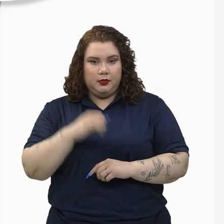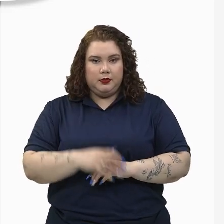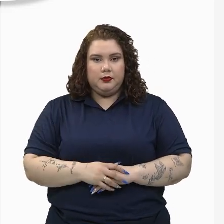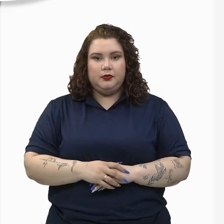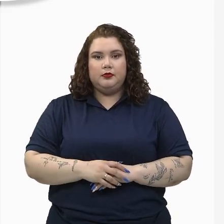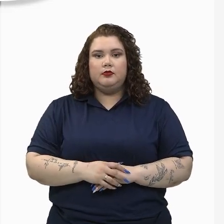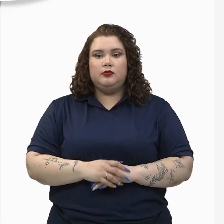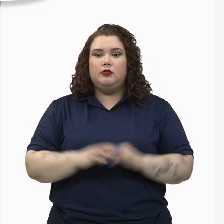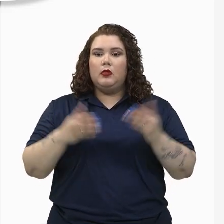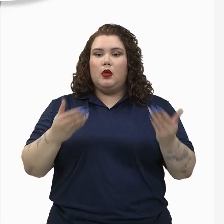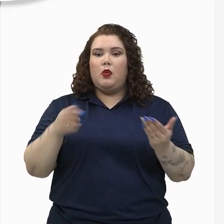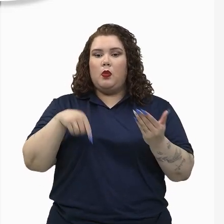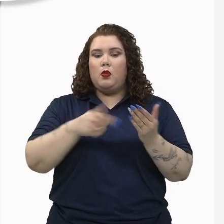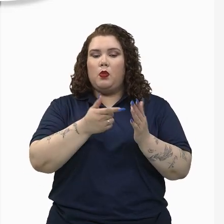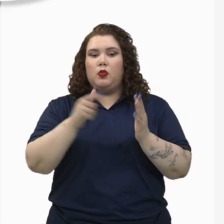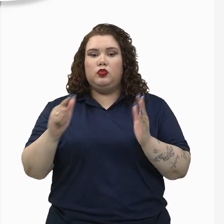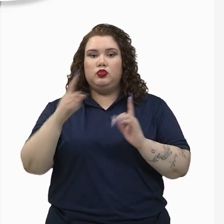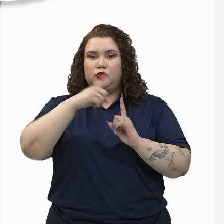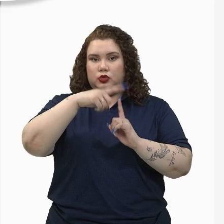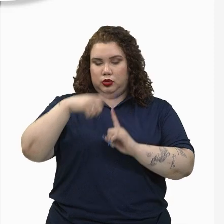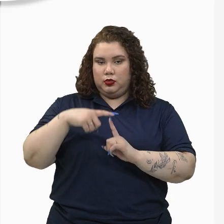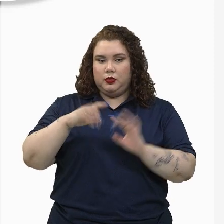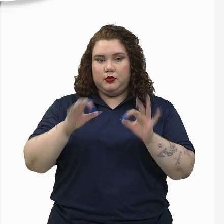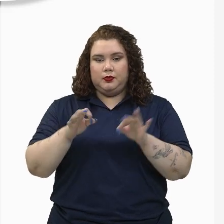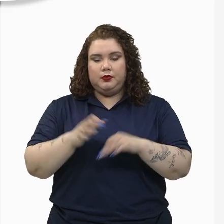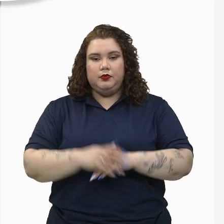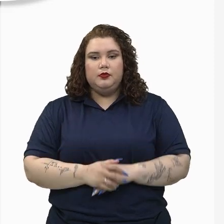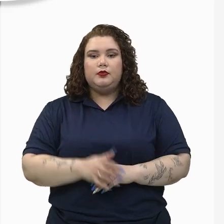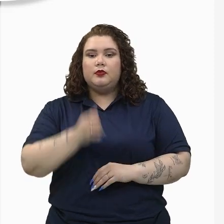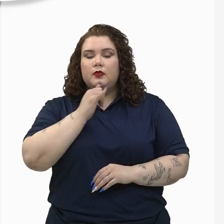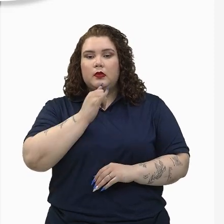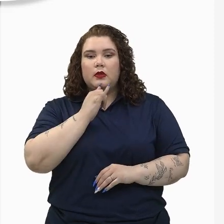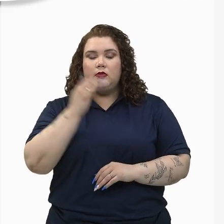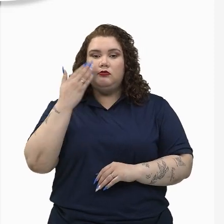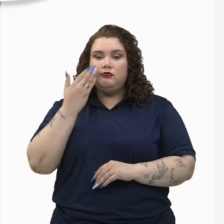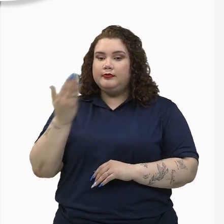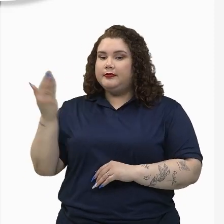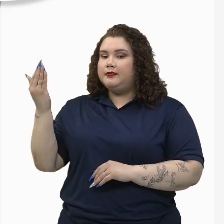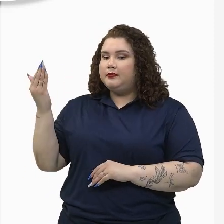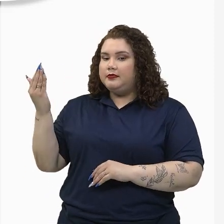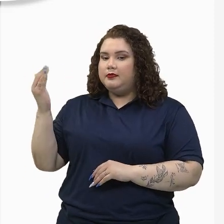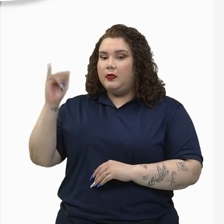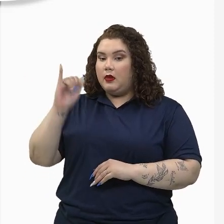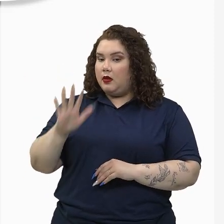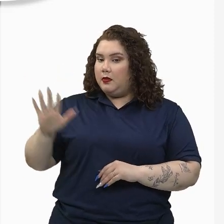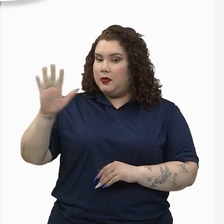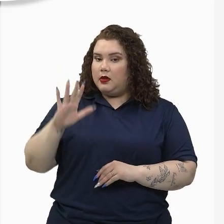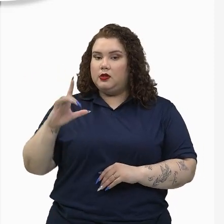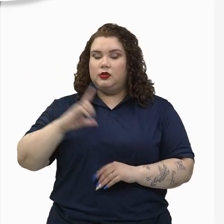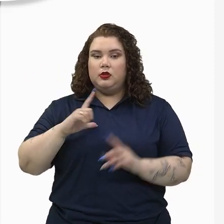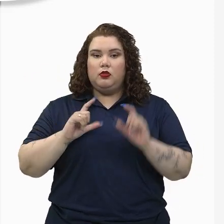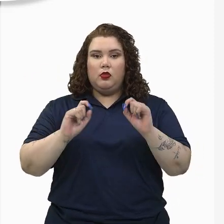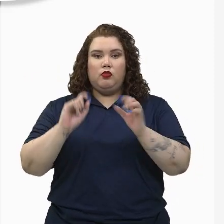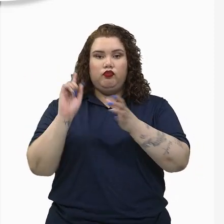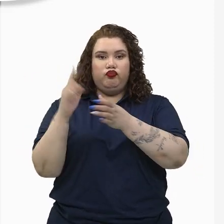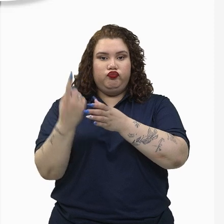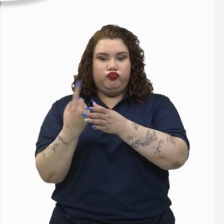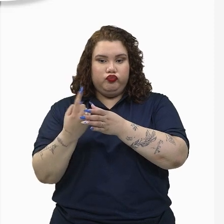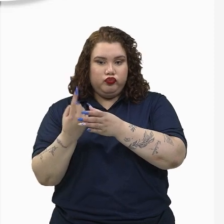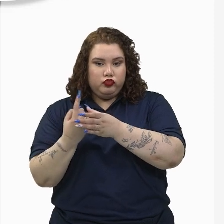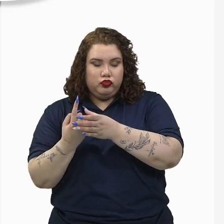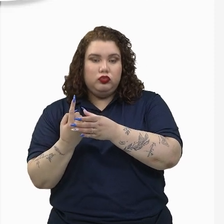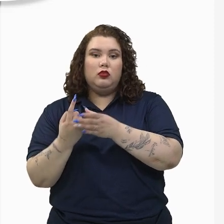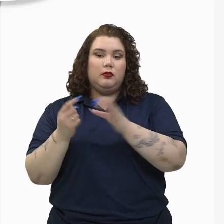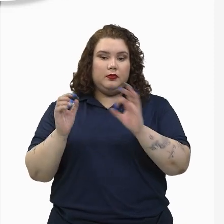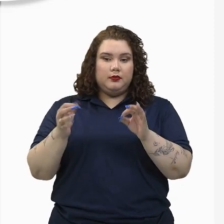outras modalidades de energia. Como, por exemplo, aí, na nossa imagem, nós temos um liquidificador,